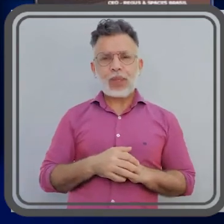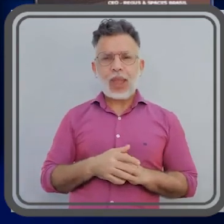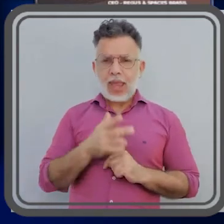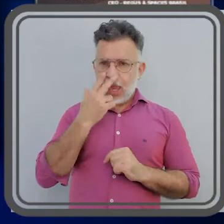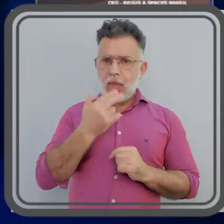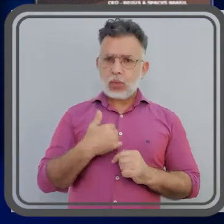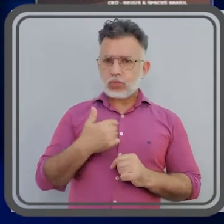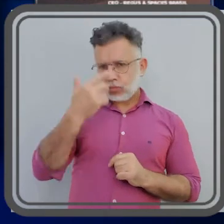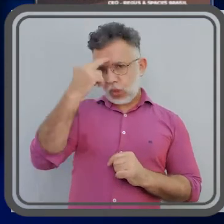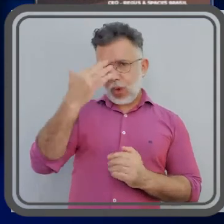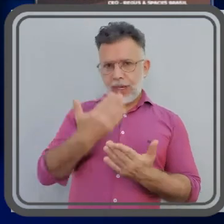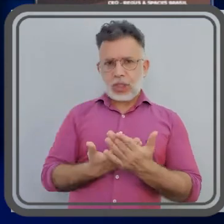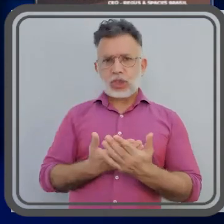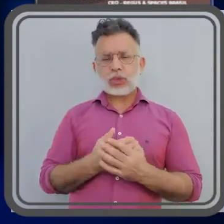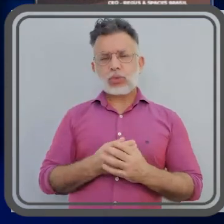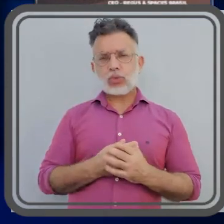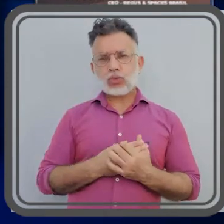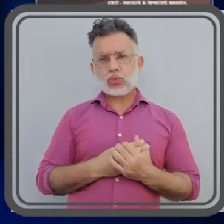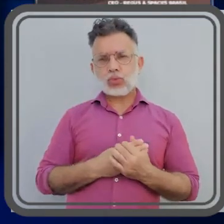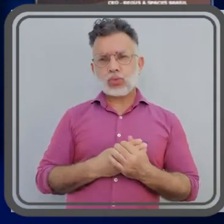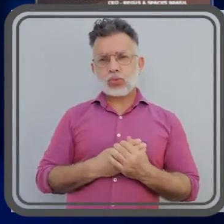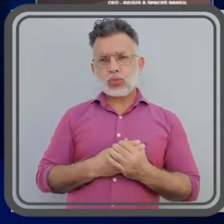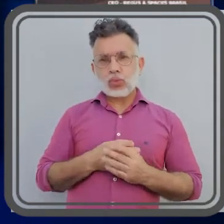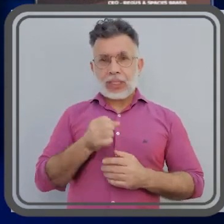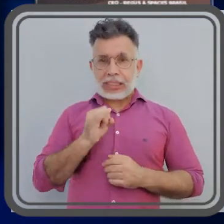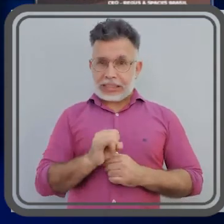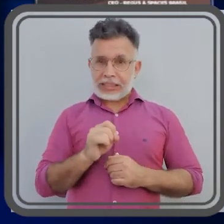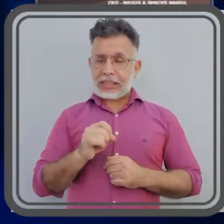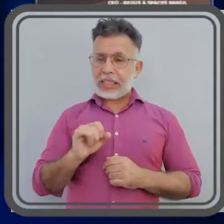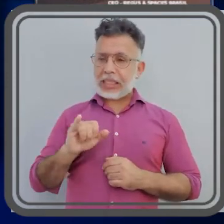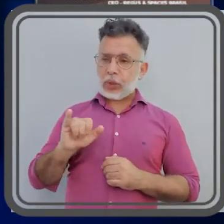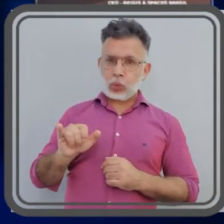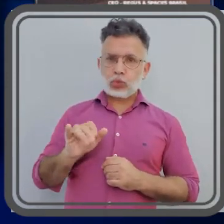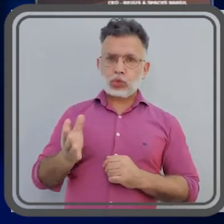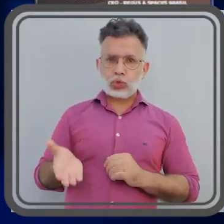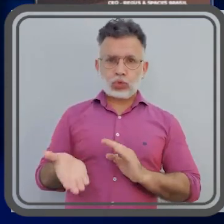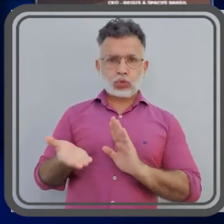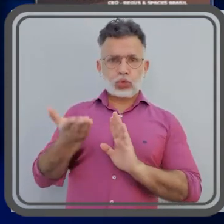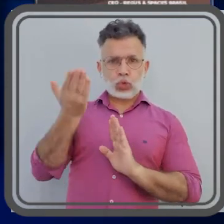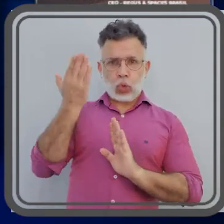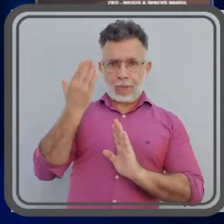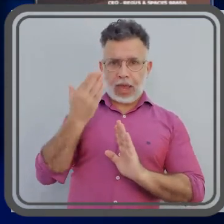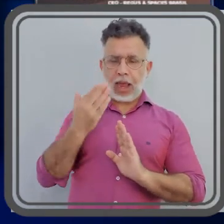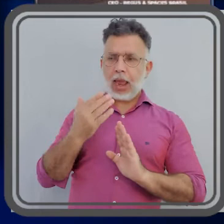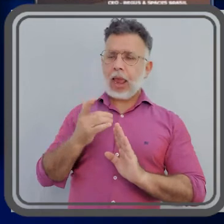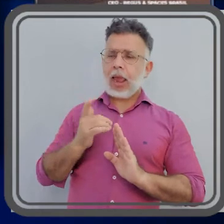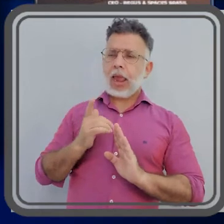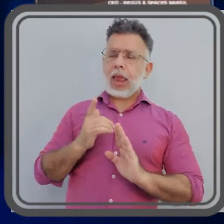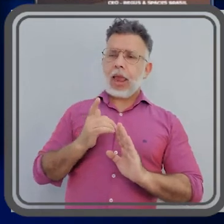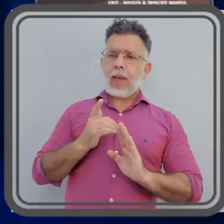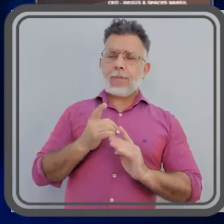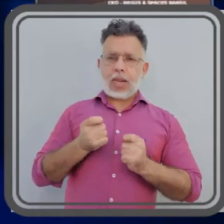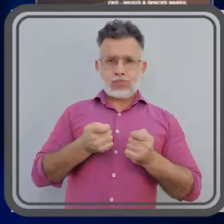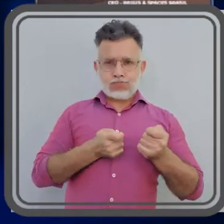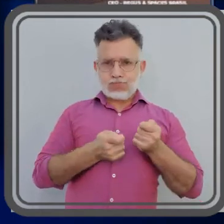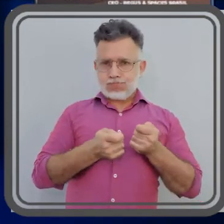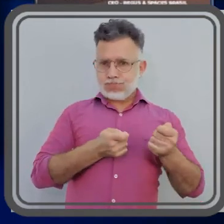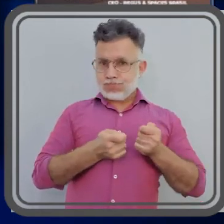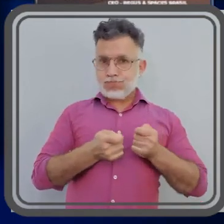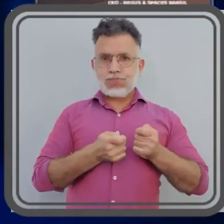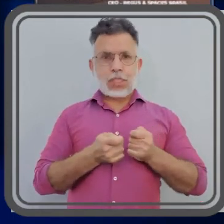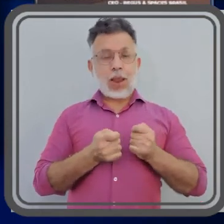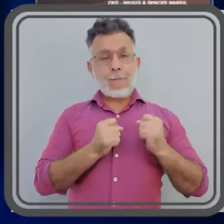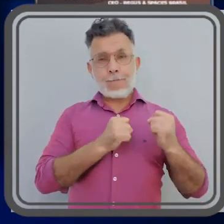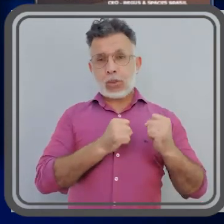Eu acredito que se os juros subirem para conter uma